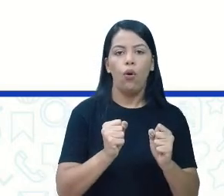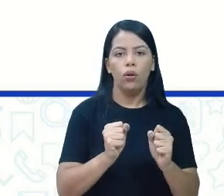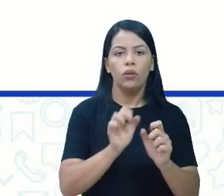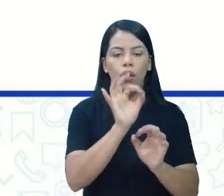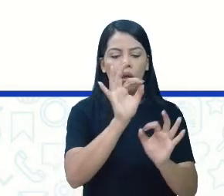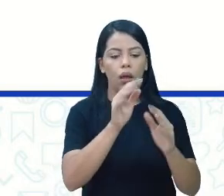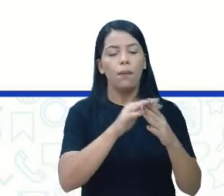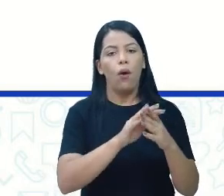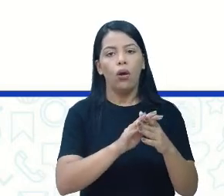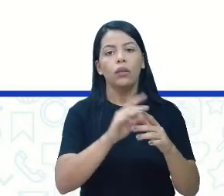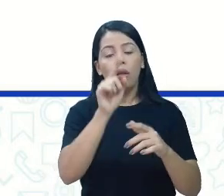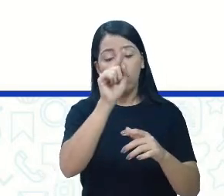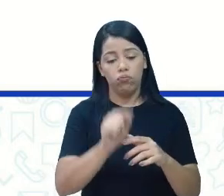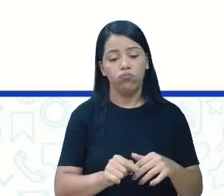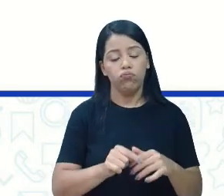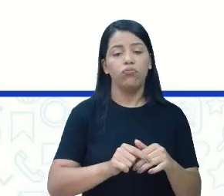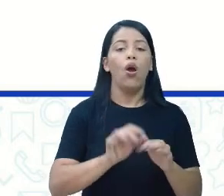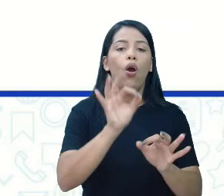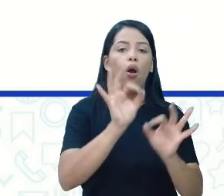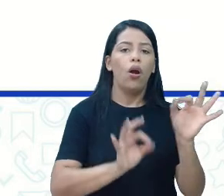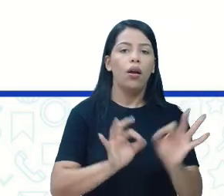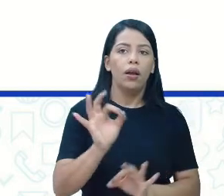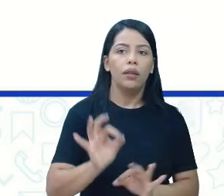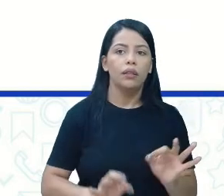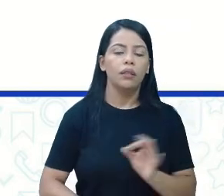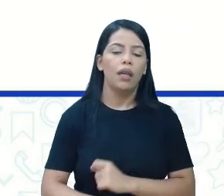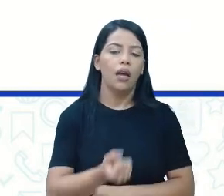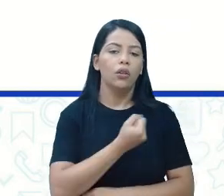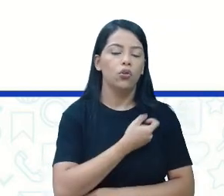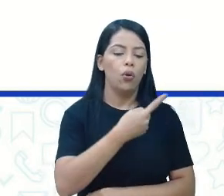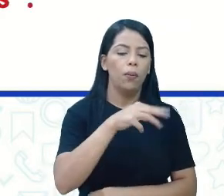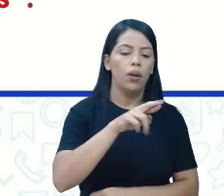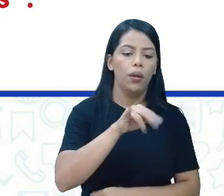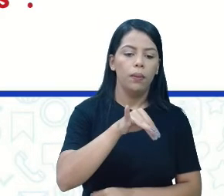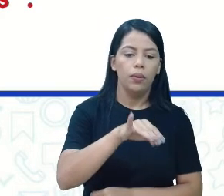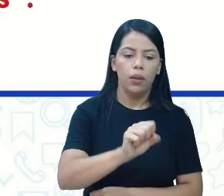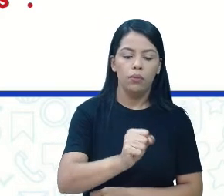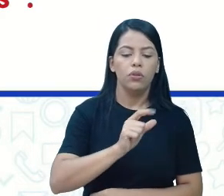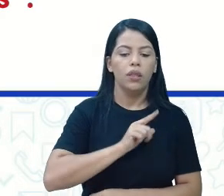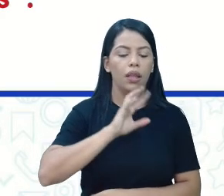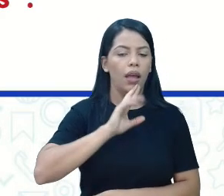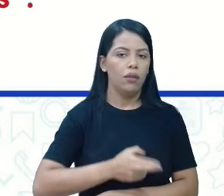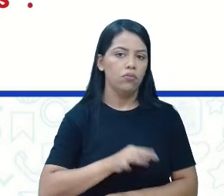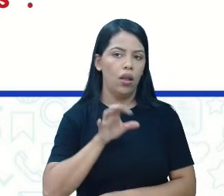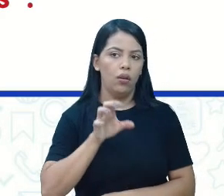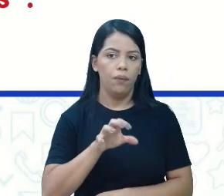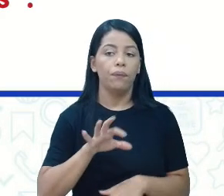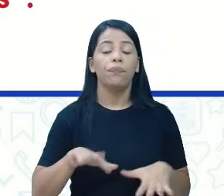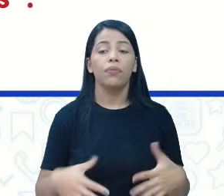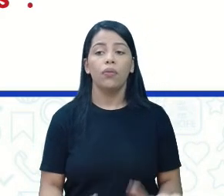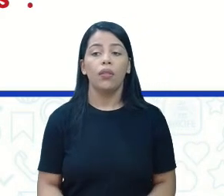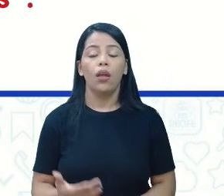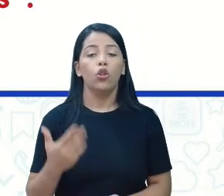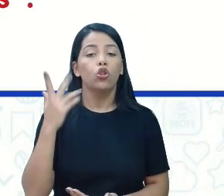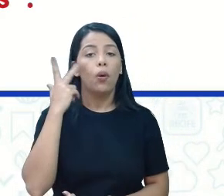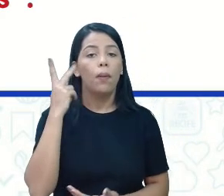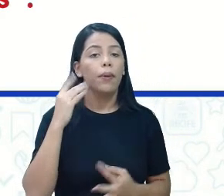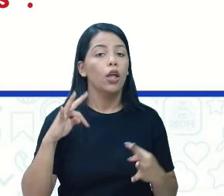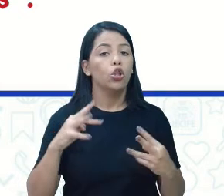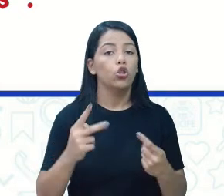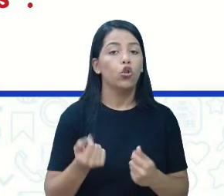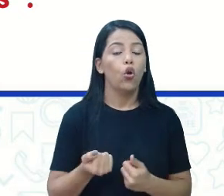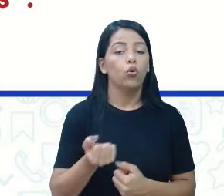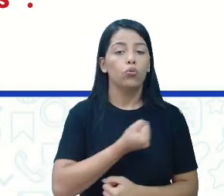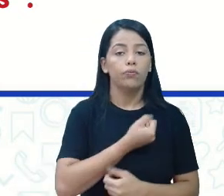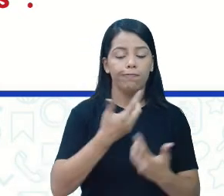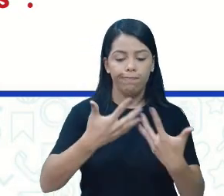números primos, numa multiplicação de números primos que dê aquele resultado, tá? Então, basicamente tem assim, ó, todo número natural maior